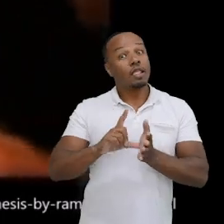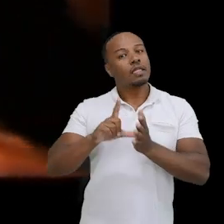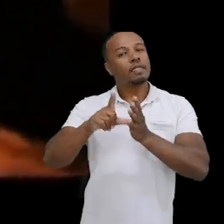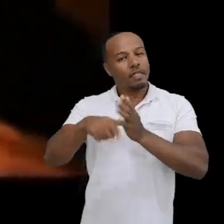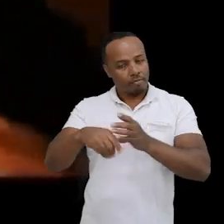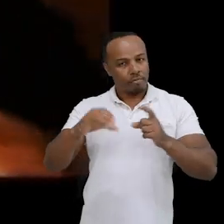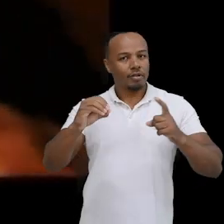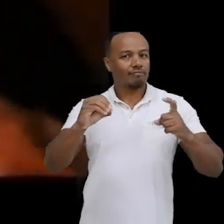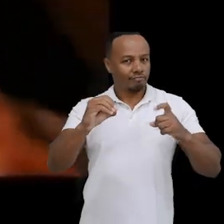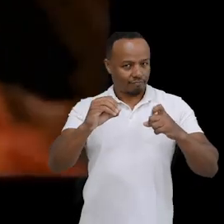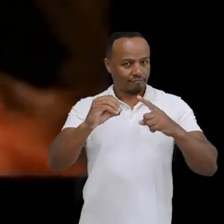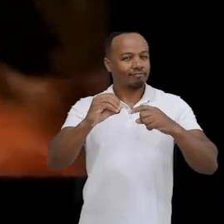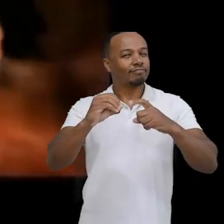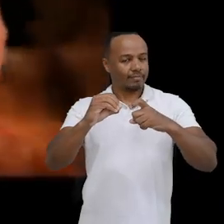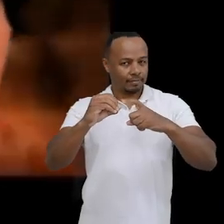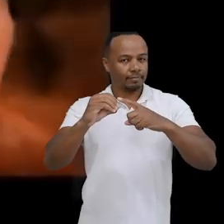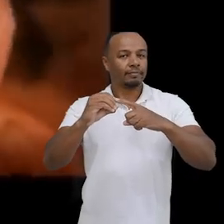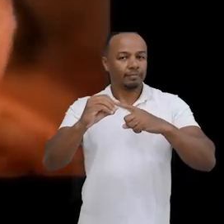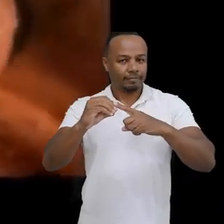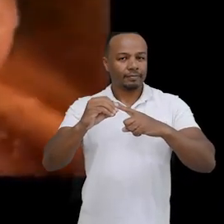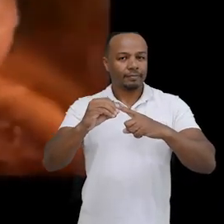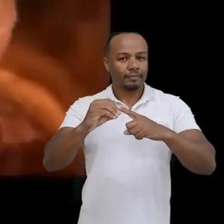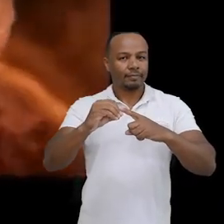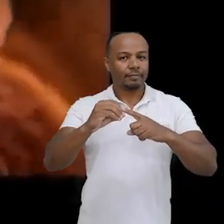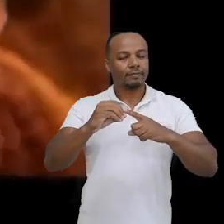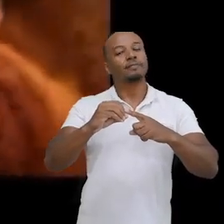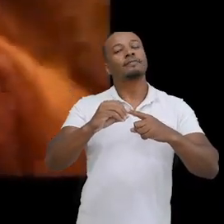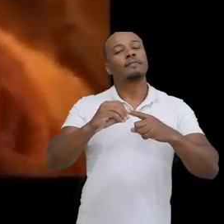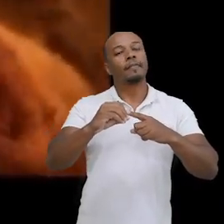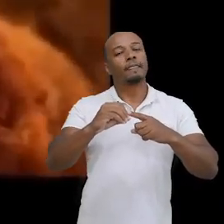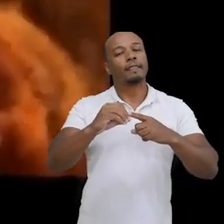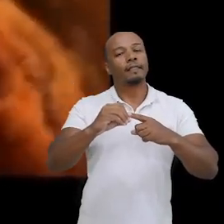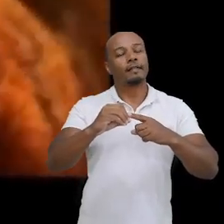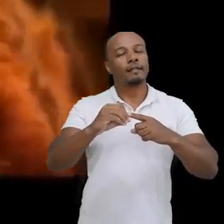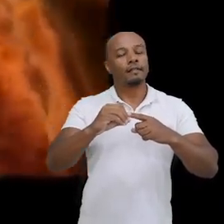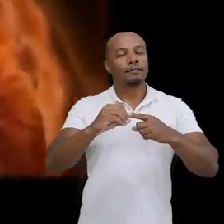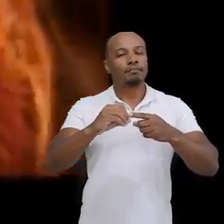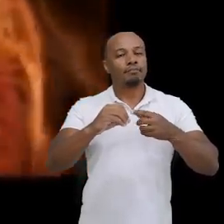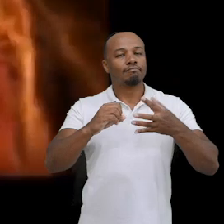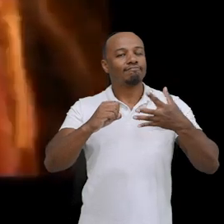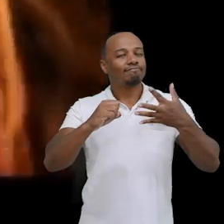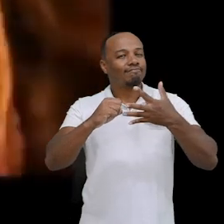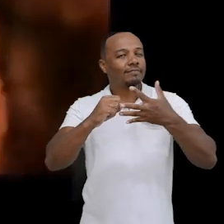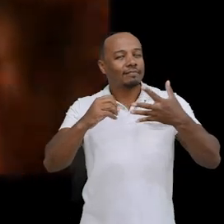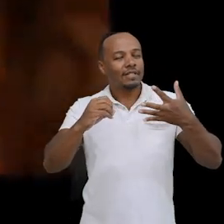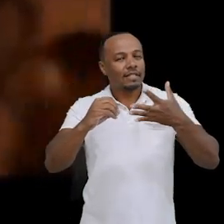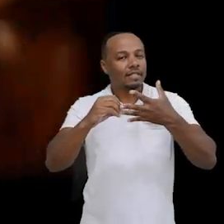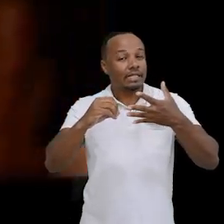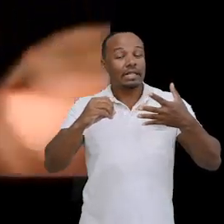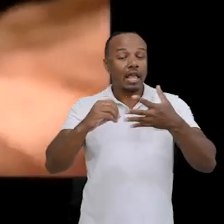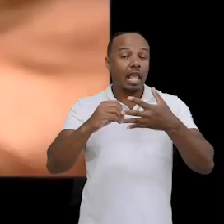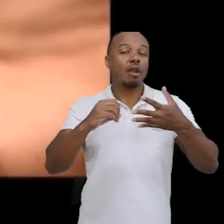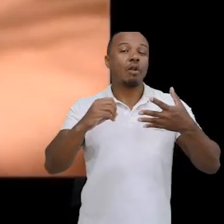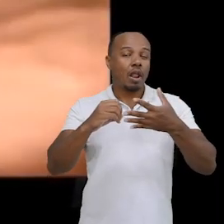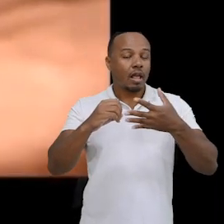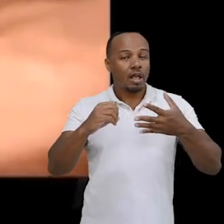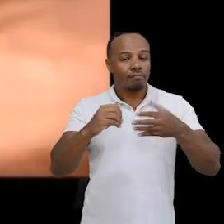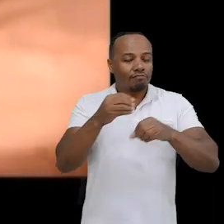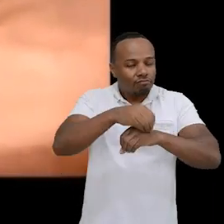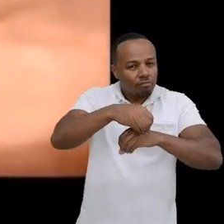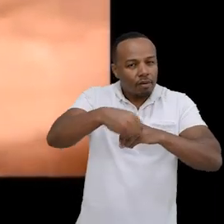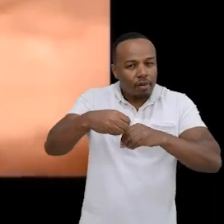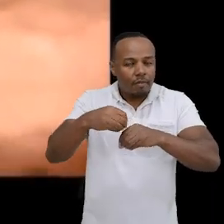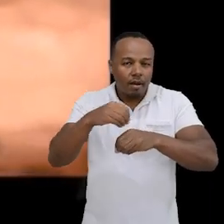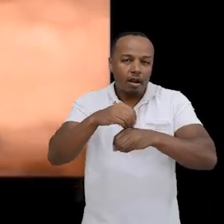encontro do óvulo e espermatozoide, a célula ovo ou zigoto passa por um processo de